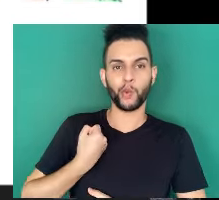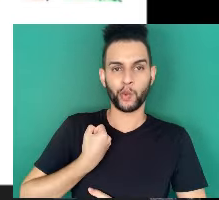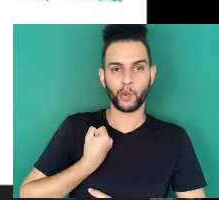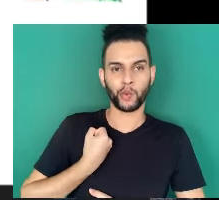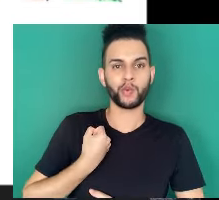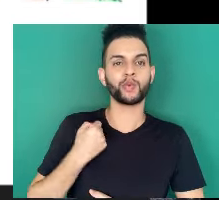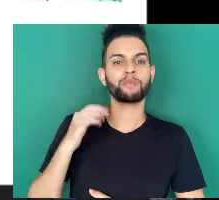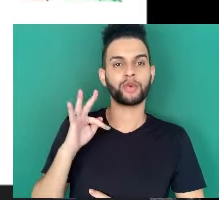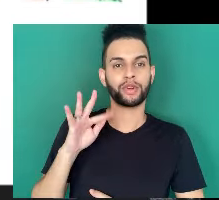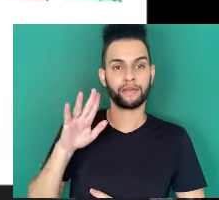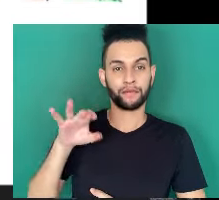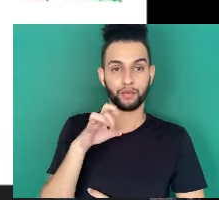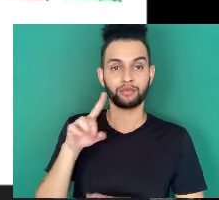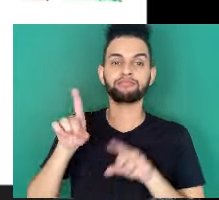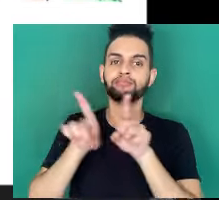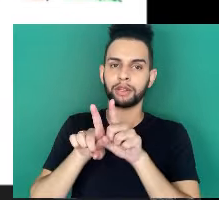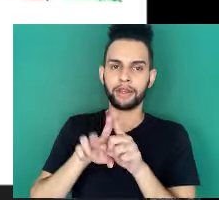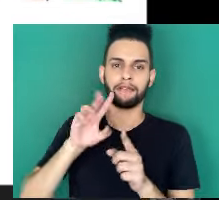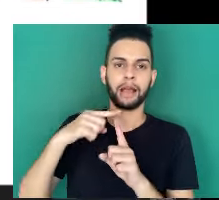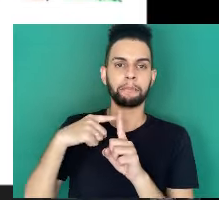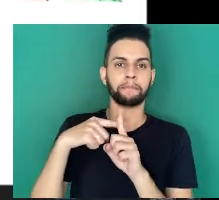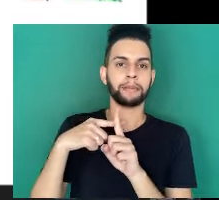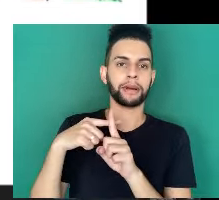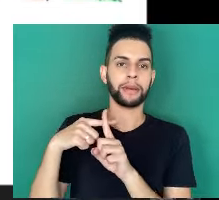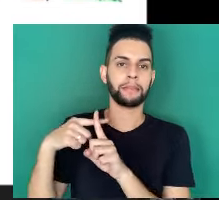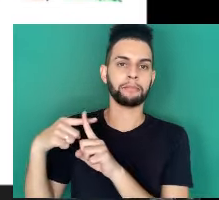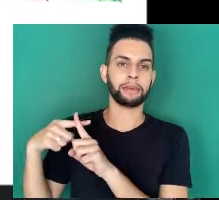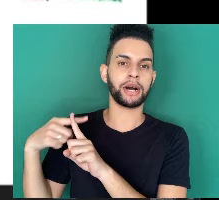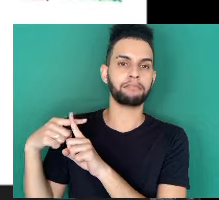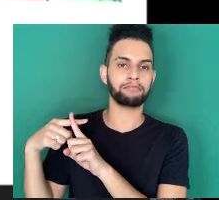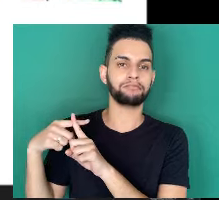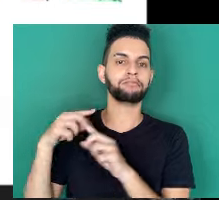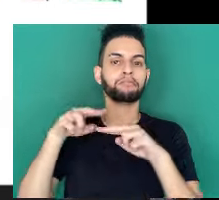função também aumenta cada vez mais.